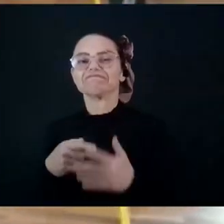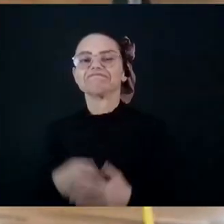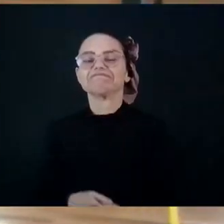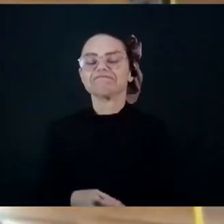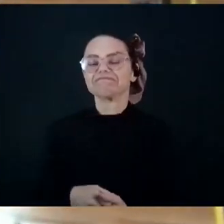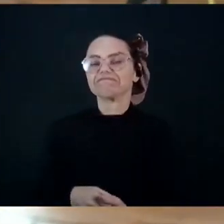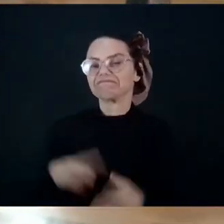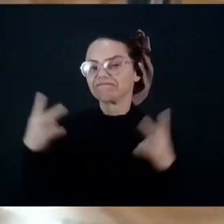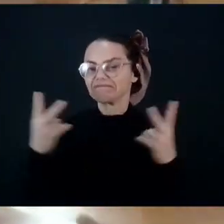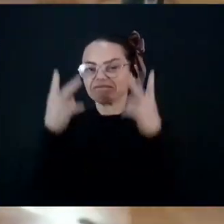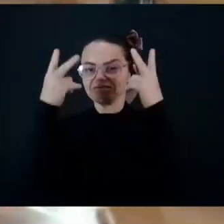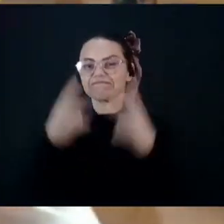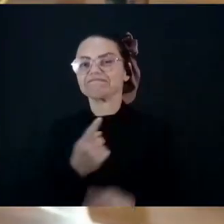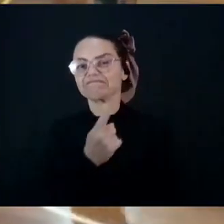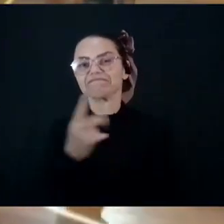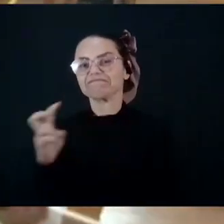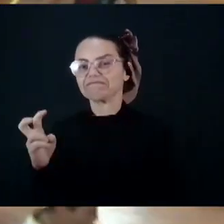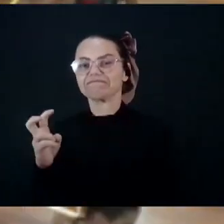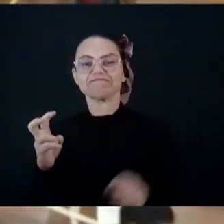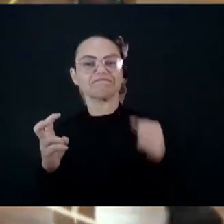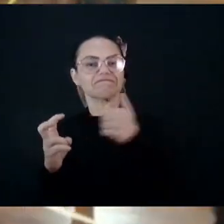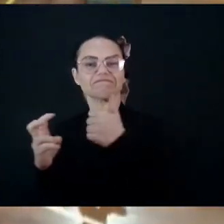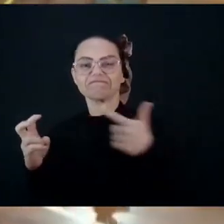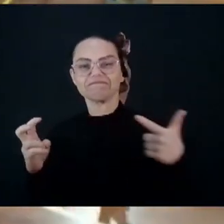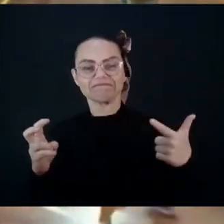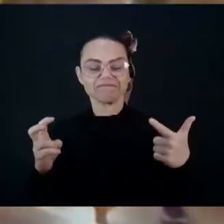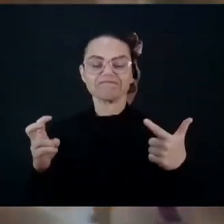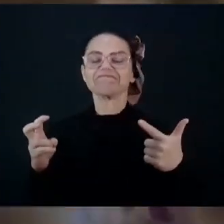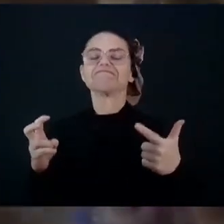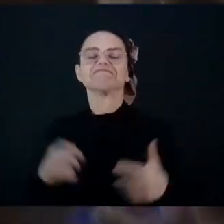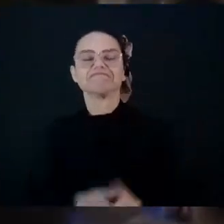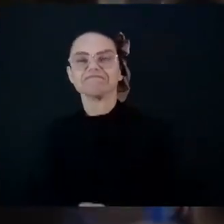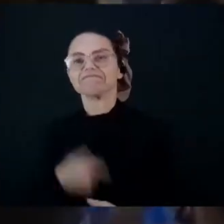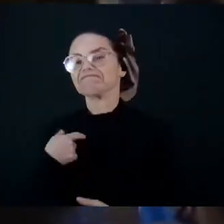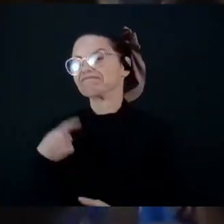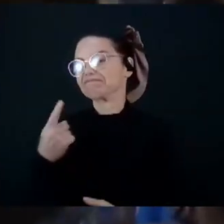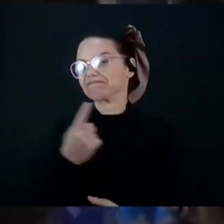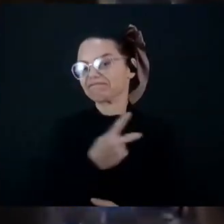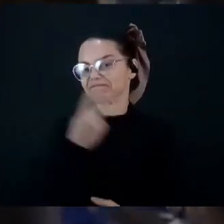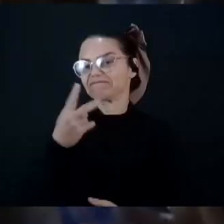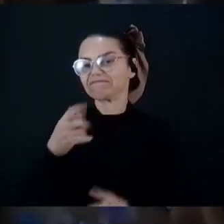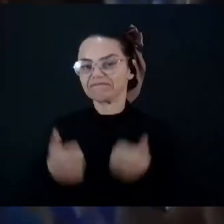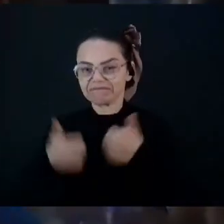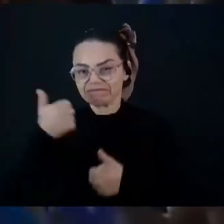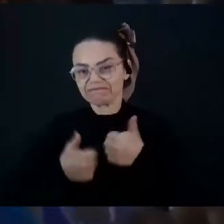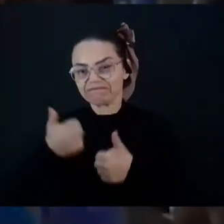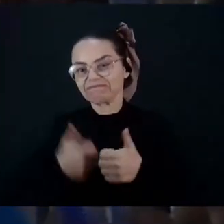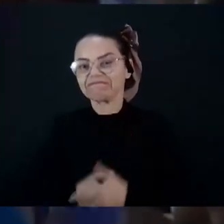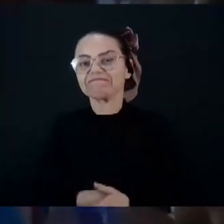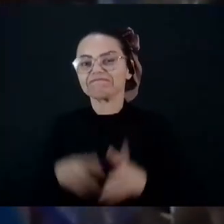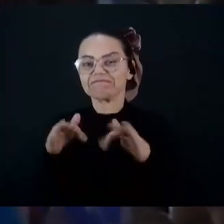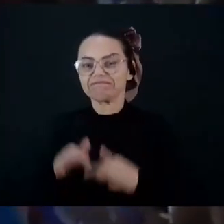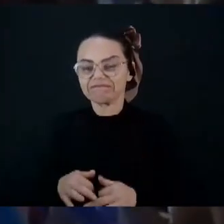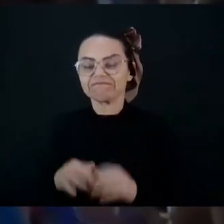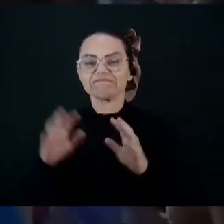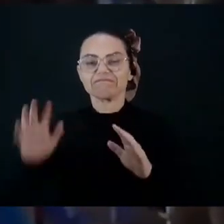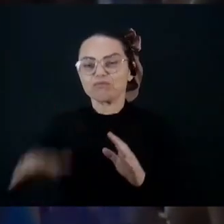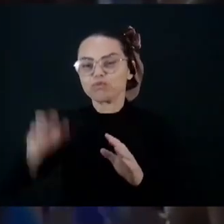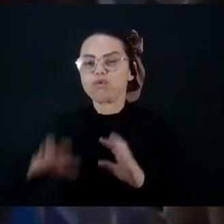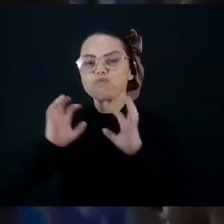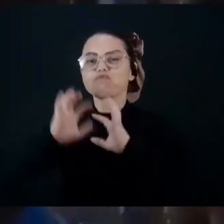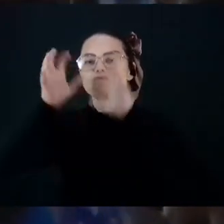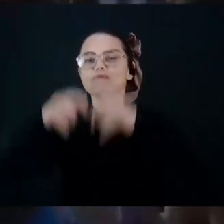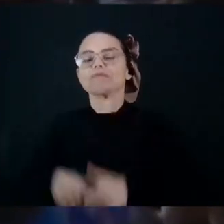vitória, 15-12. Portanto, no segundo jogo da final da Liga de Basquete,